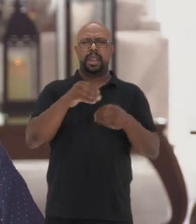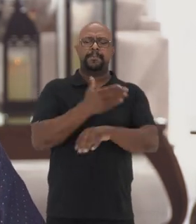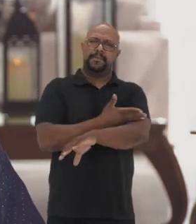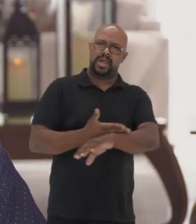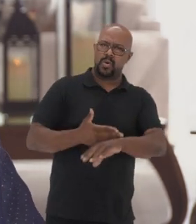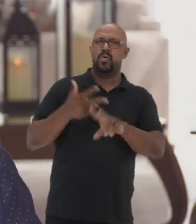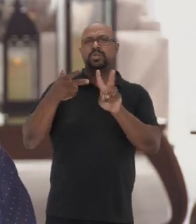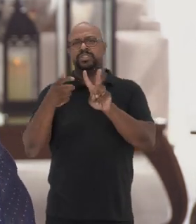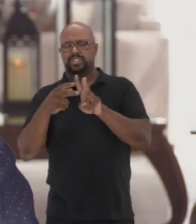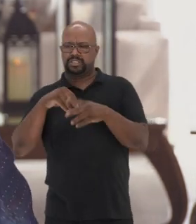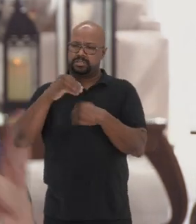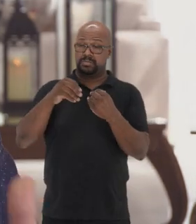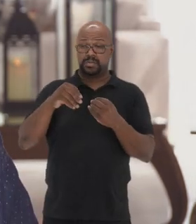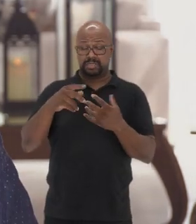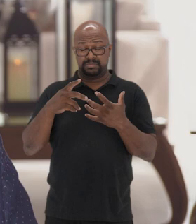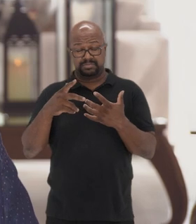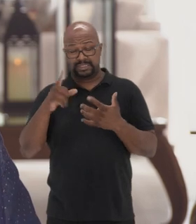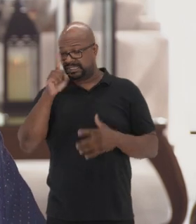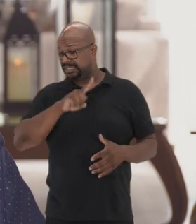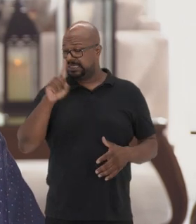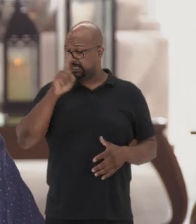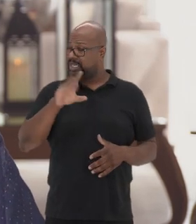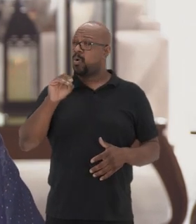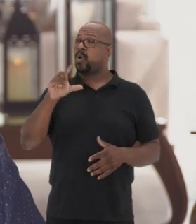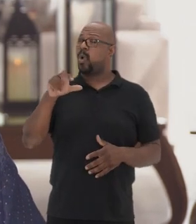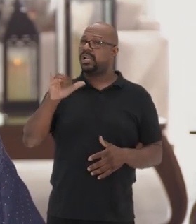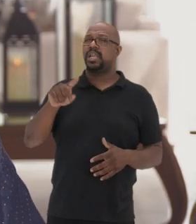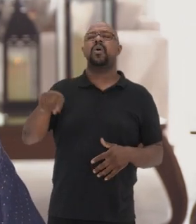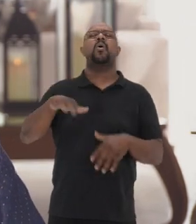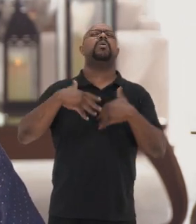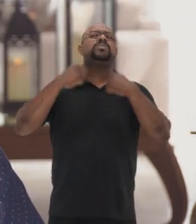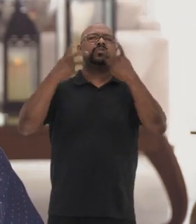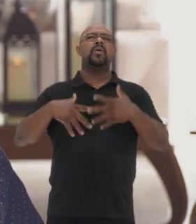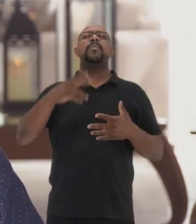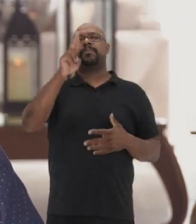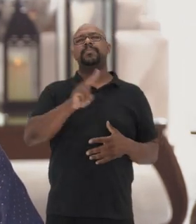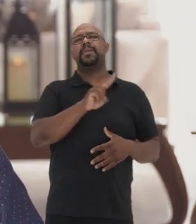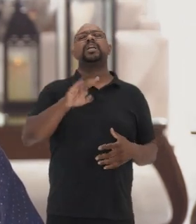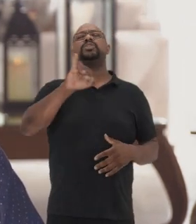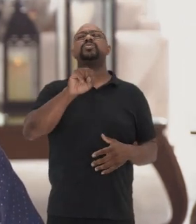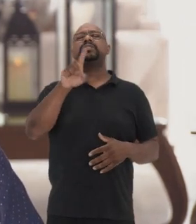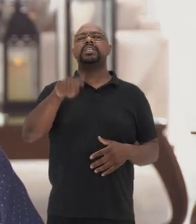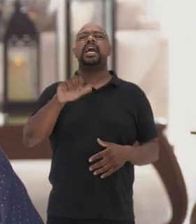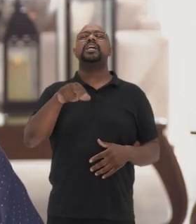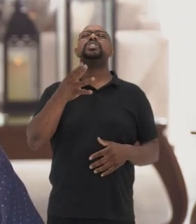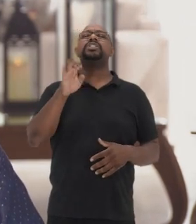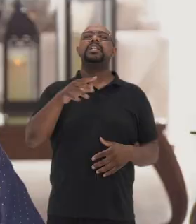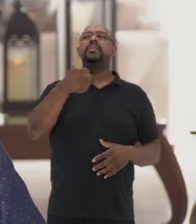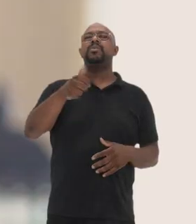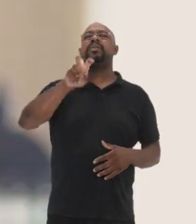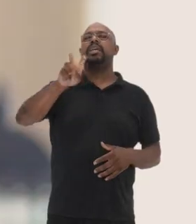indígenas viviam uma vida de ócio na colônia como descreveu o Padre José de Anchieta em 1584